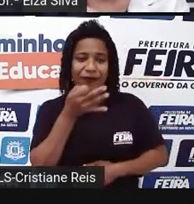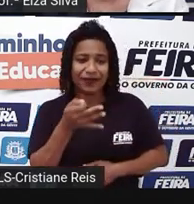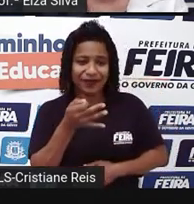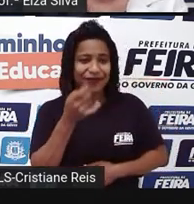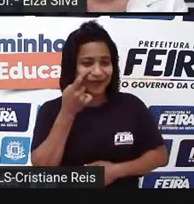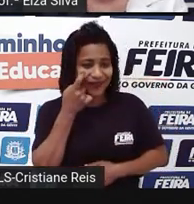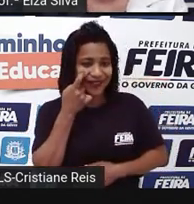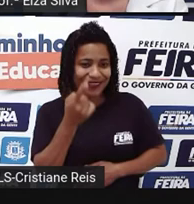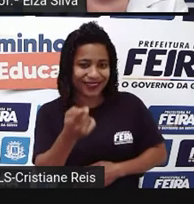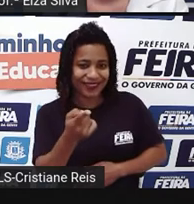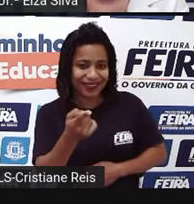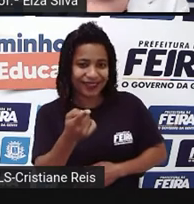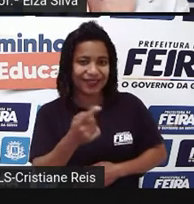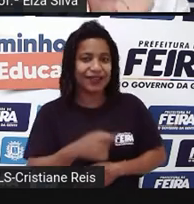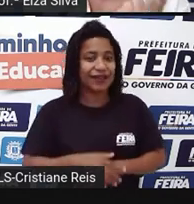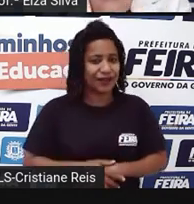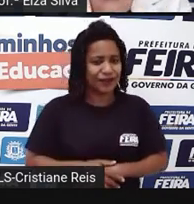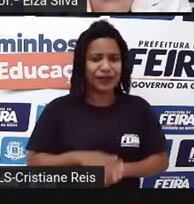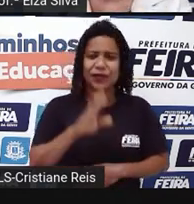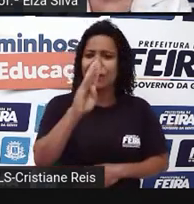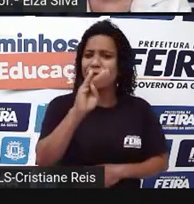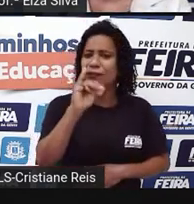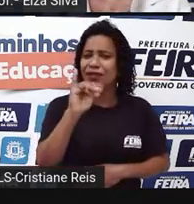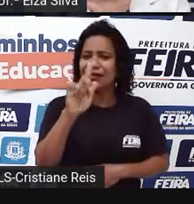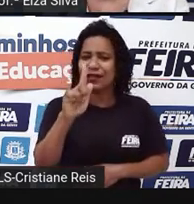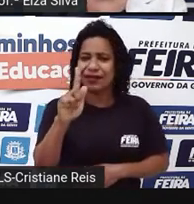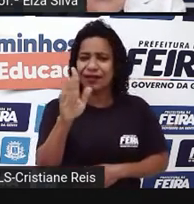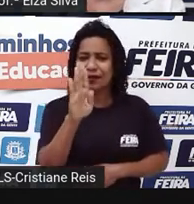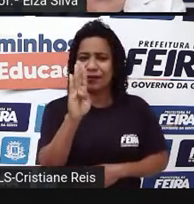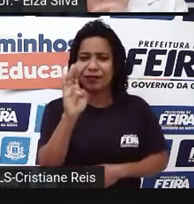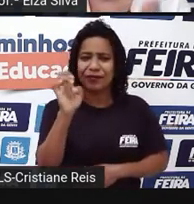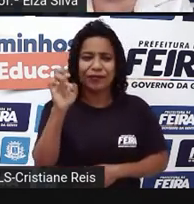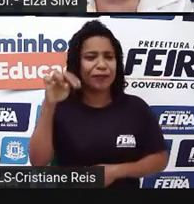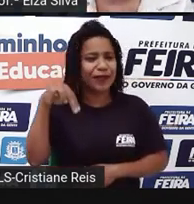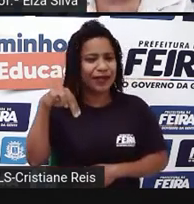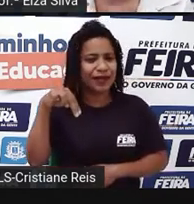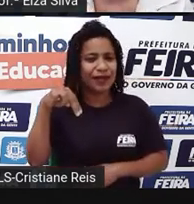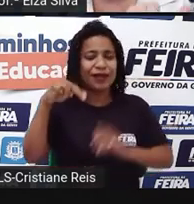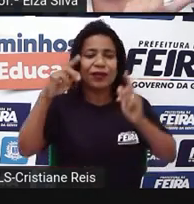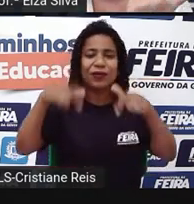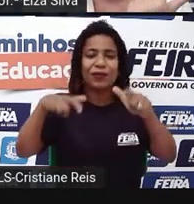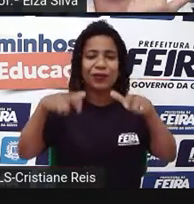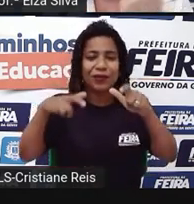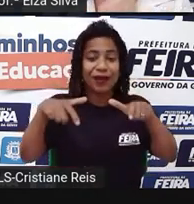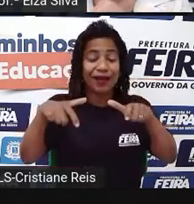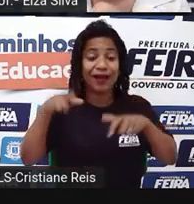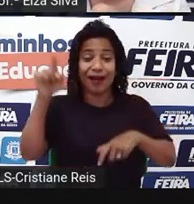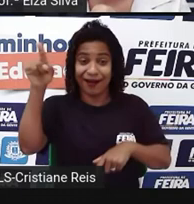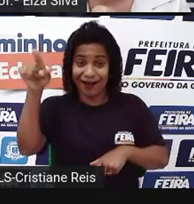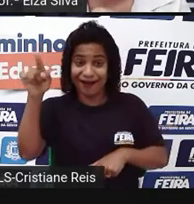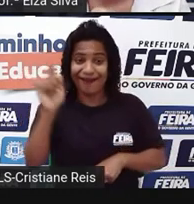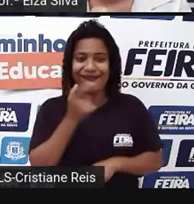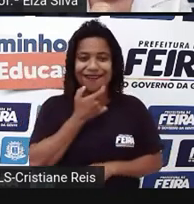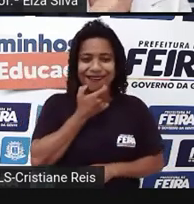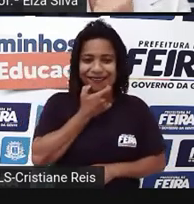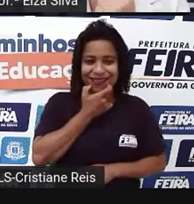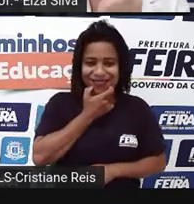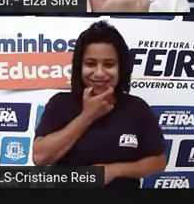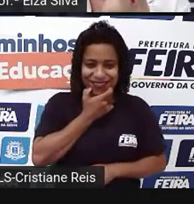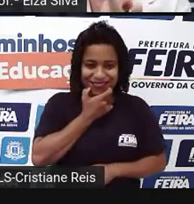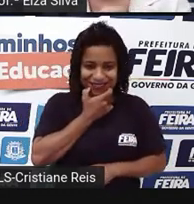Big Ben, que fica localizado em London, England, então lá em Londres, na Inglaterra.